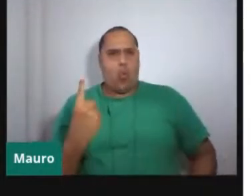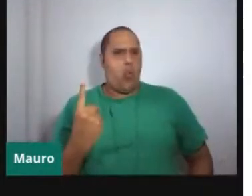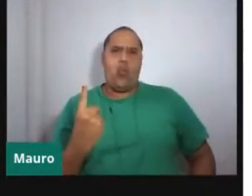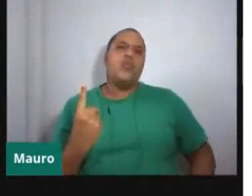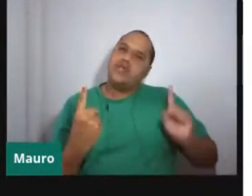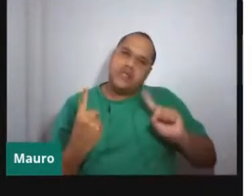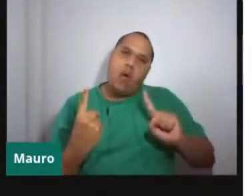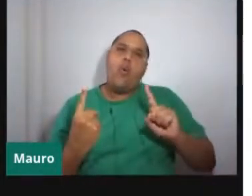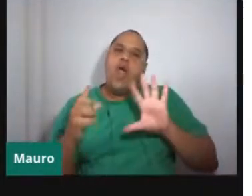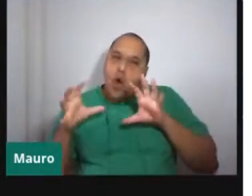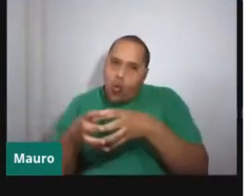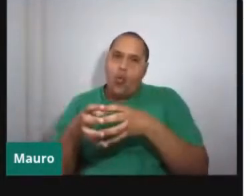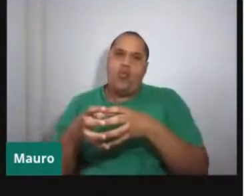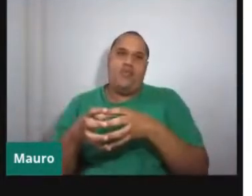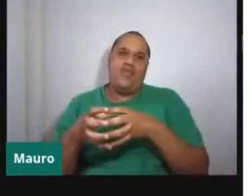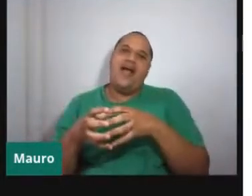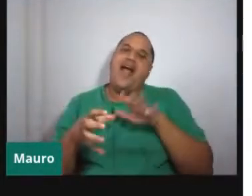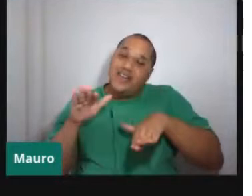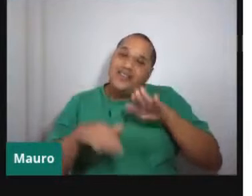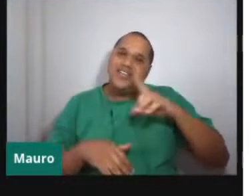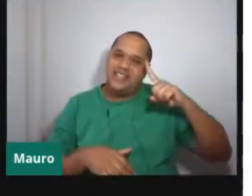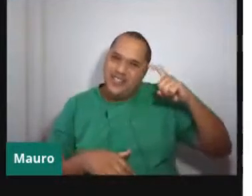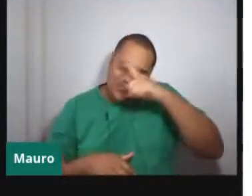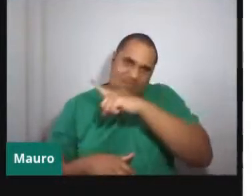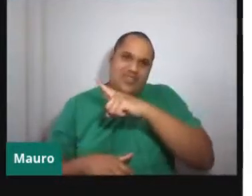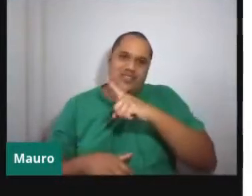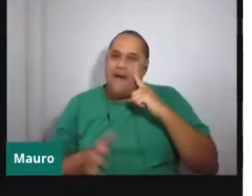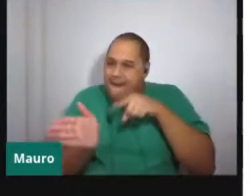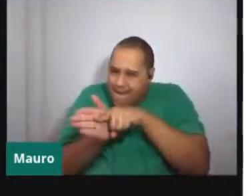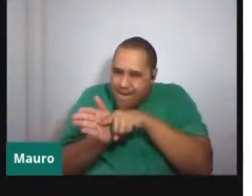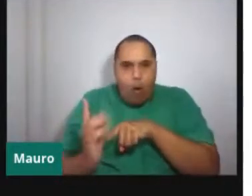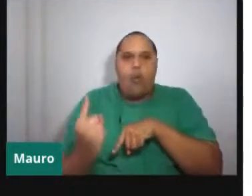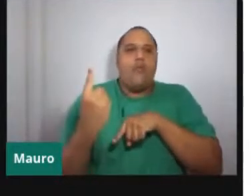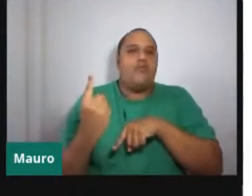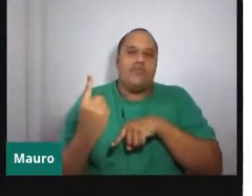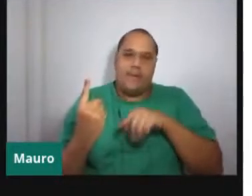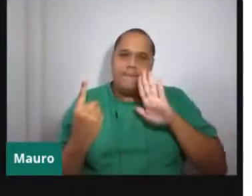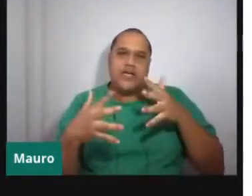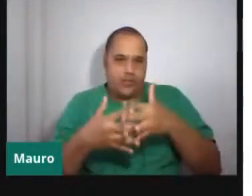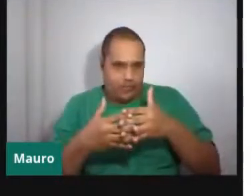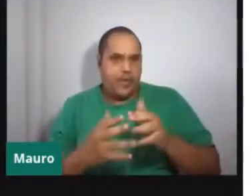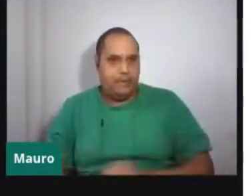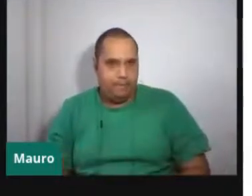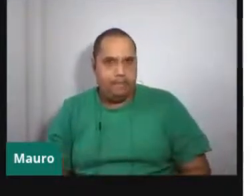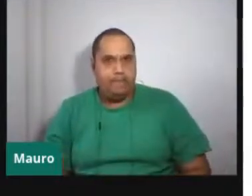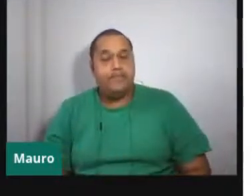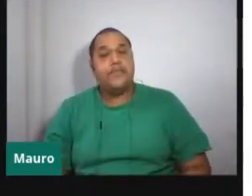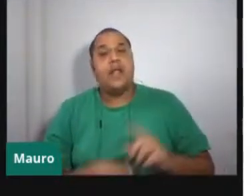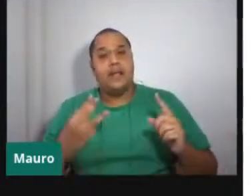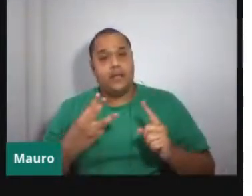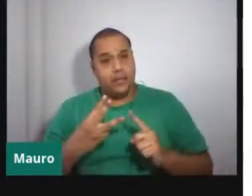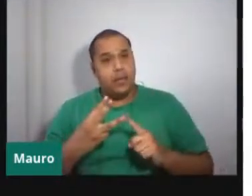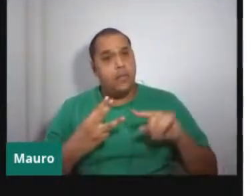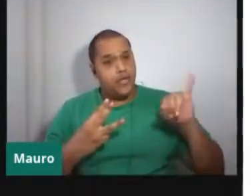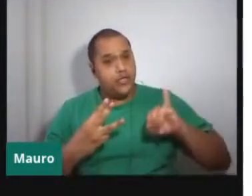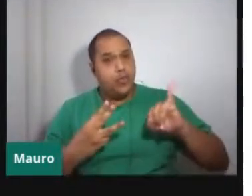de grupo, né, então dificulta também a utilização a nível individual na clínica. E a outra questão que não é menos importante é que